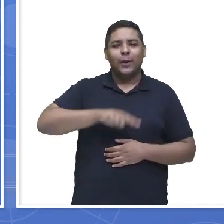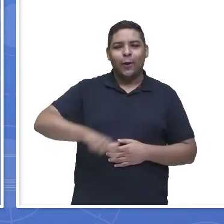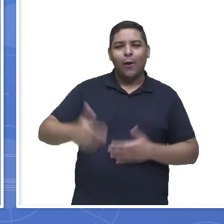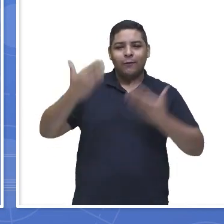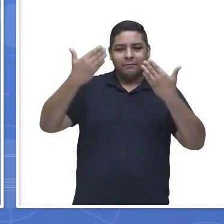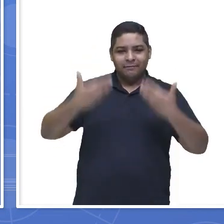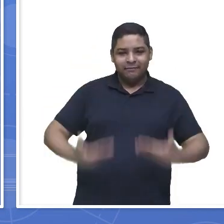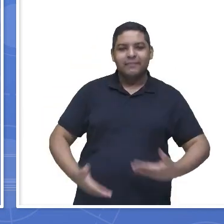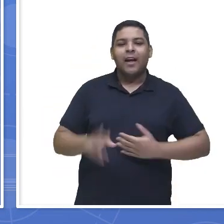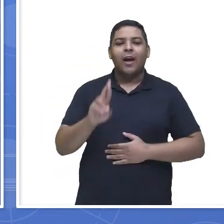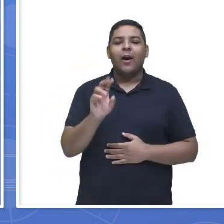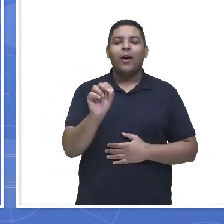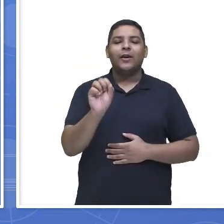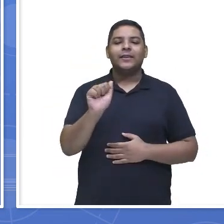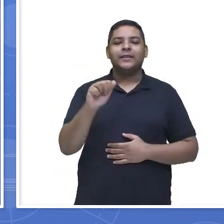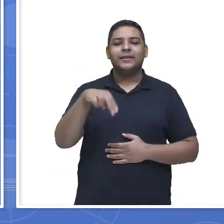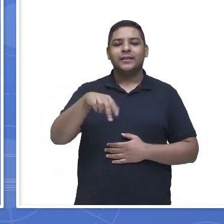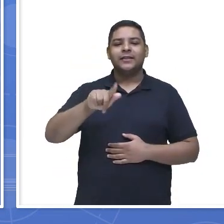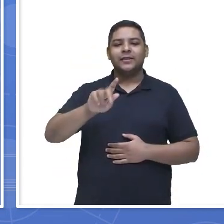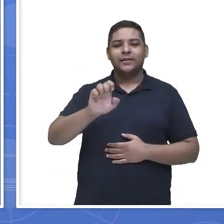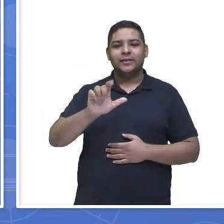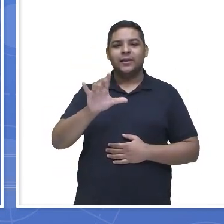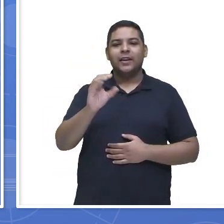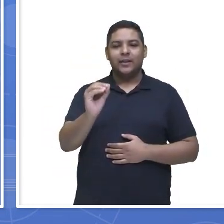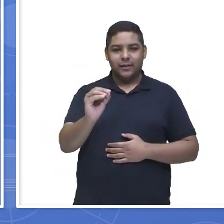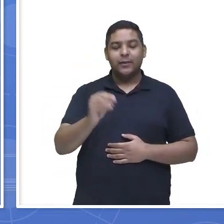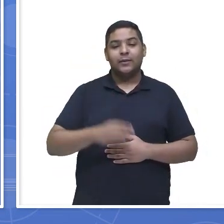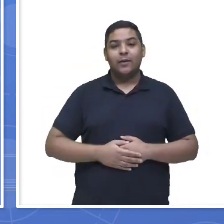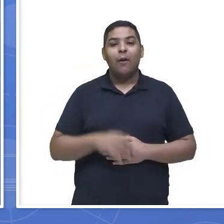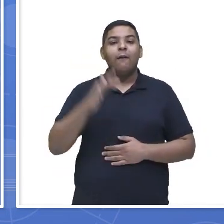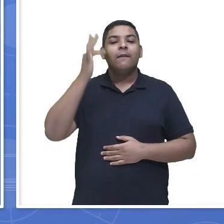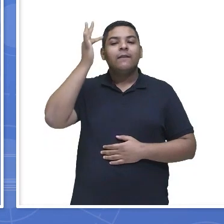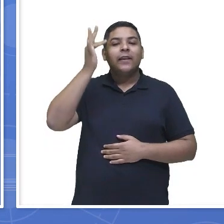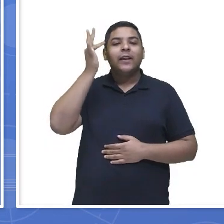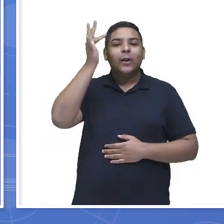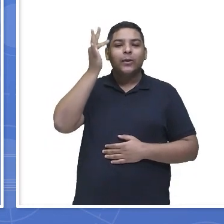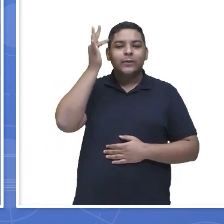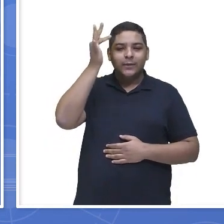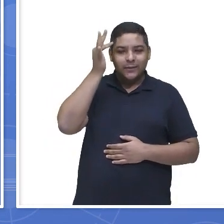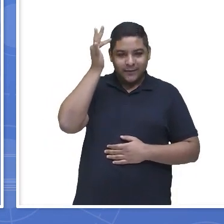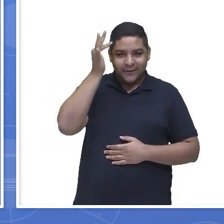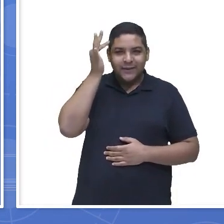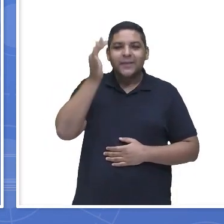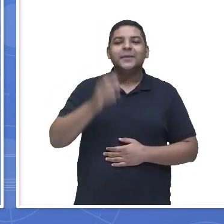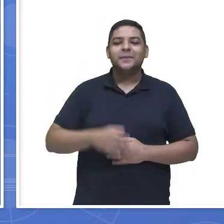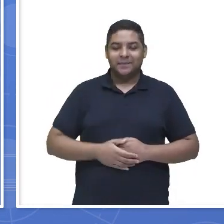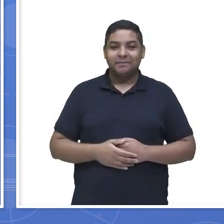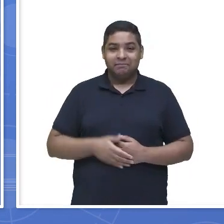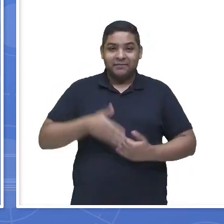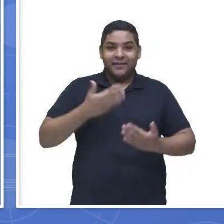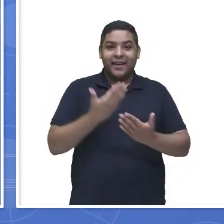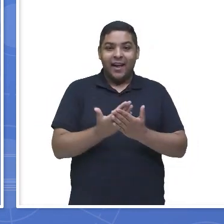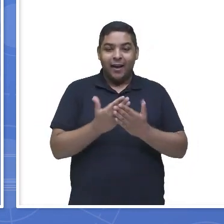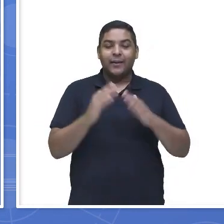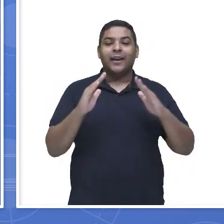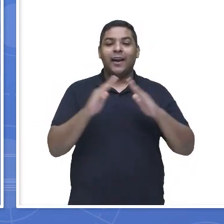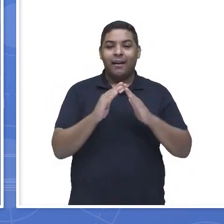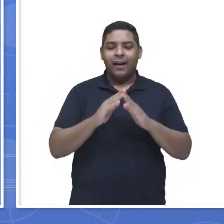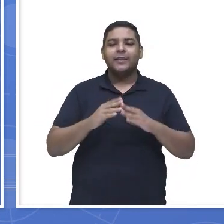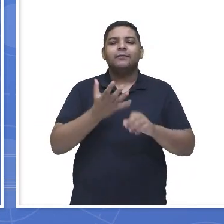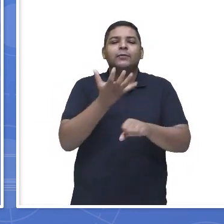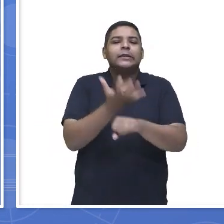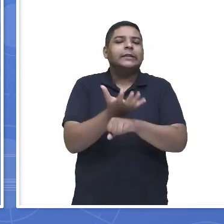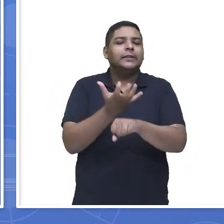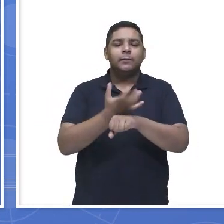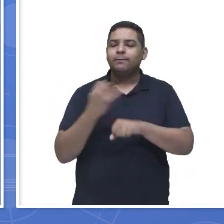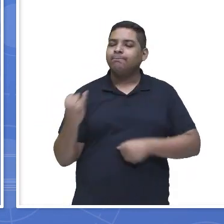né, professor Rosângelo Assis, de Filosofia, para mais uma aula em casa dessa disciplina importante para